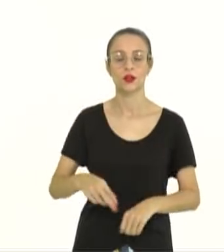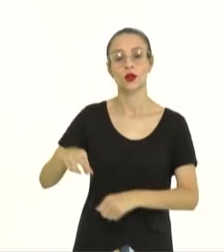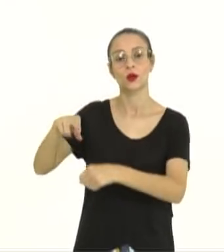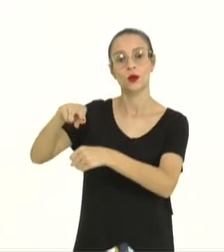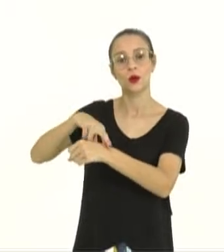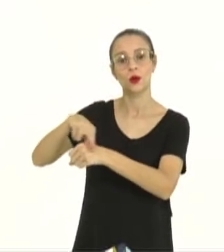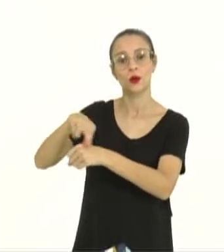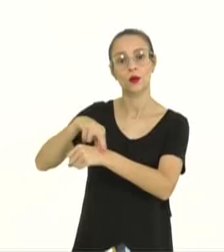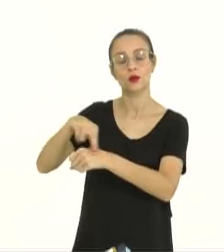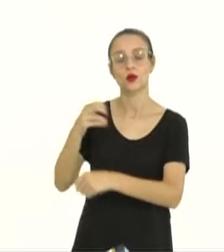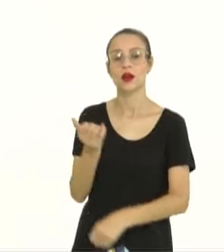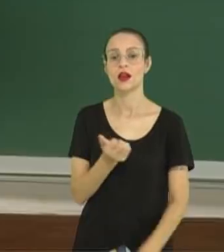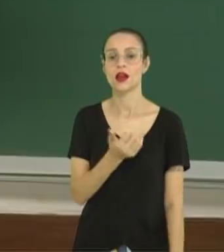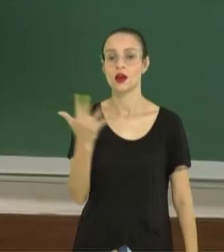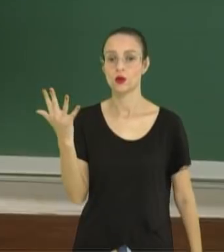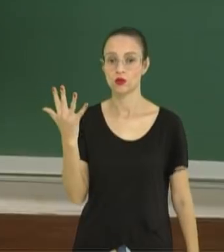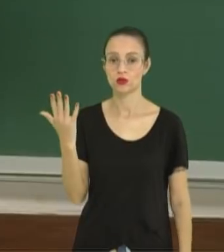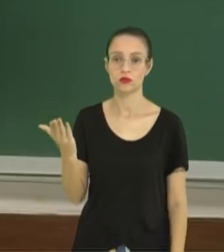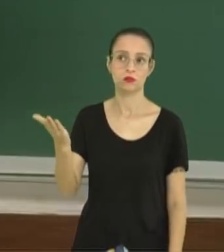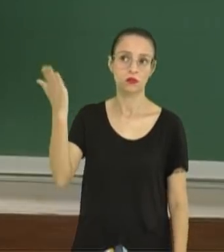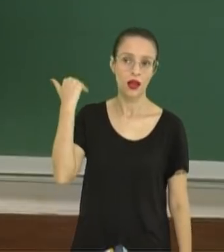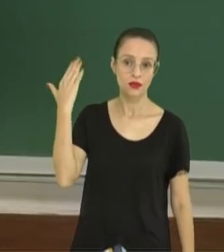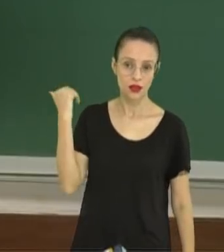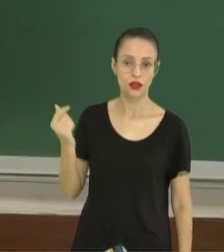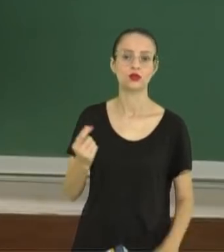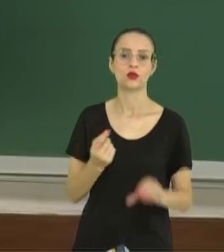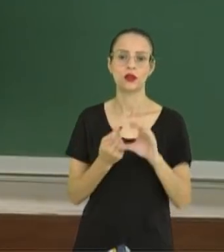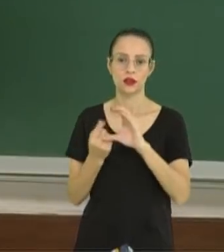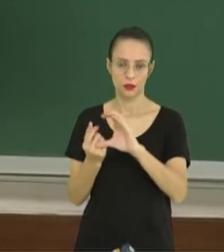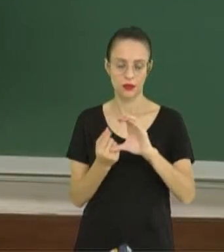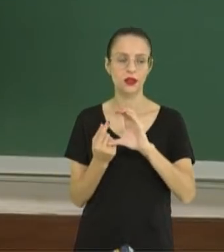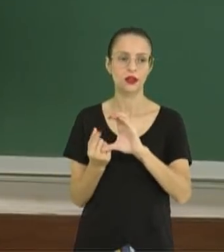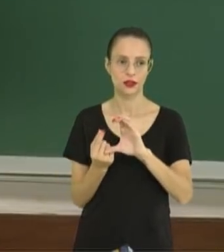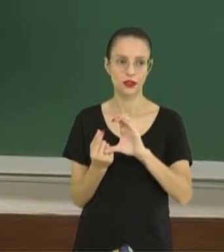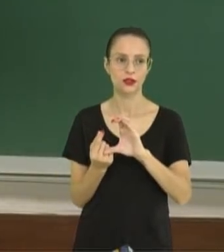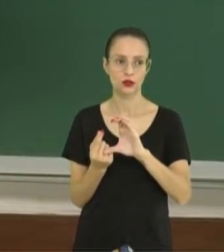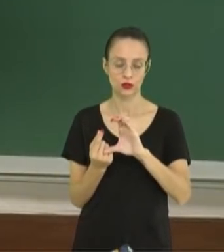roxo, alguns que foram, né,